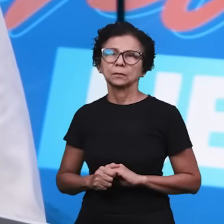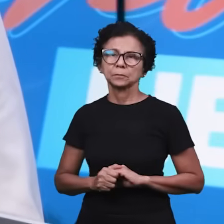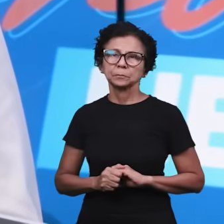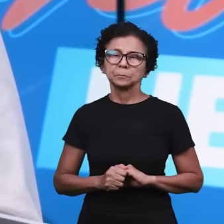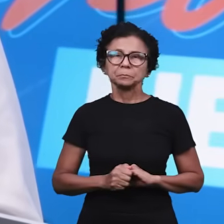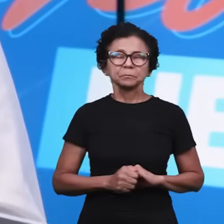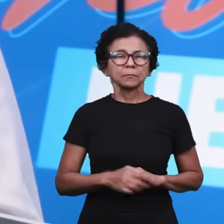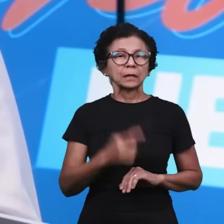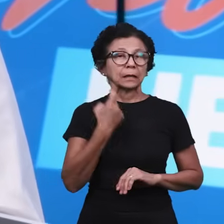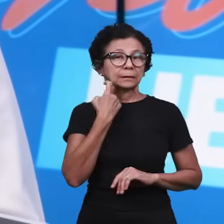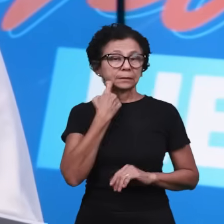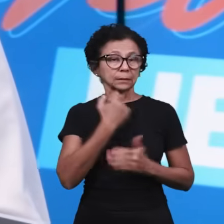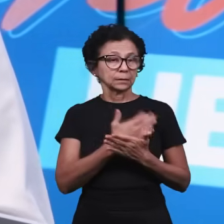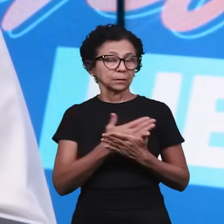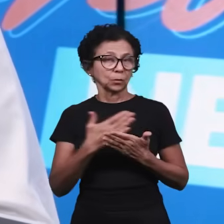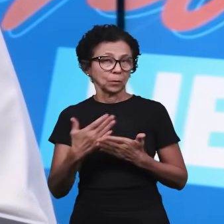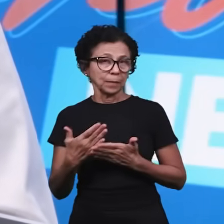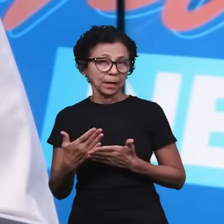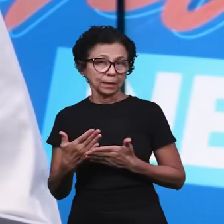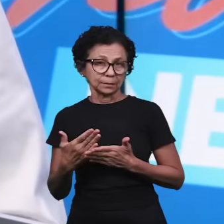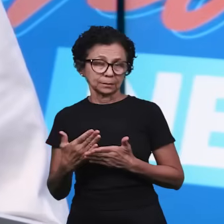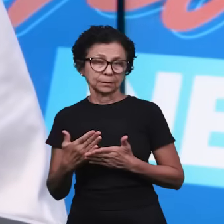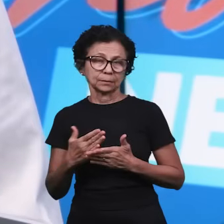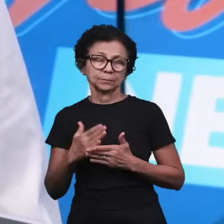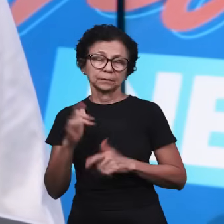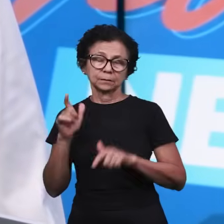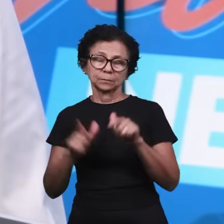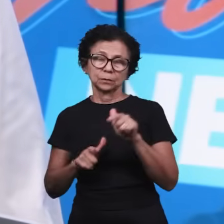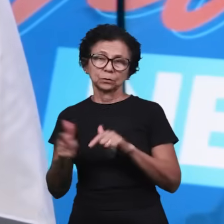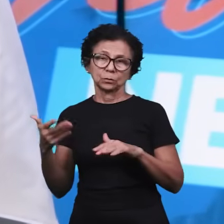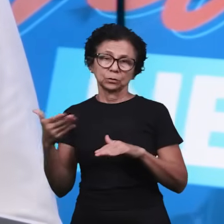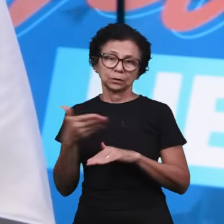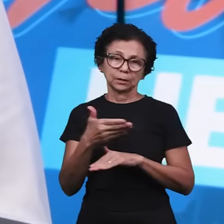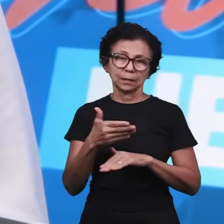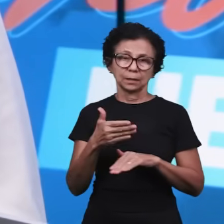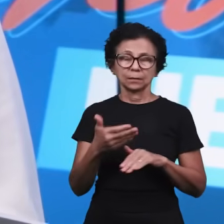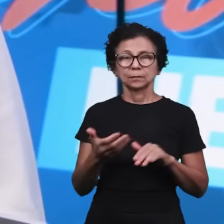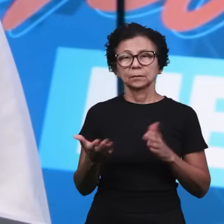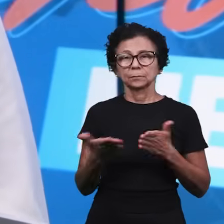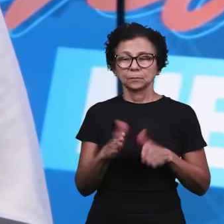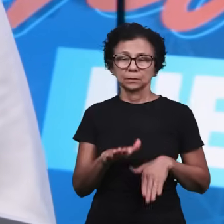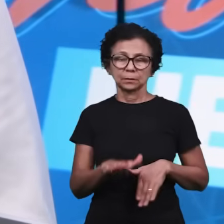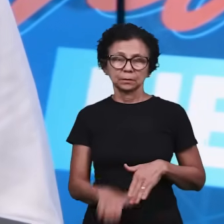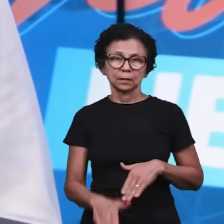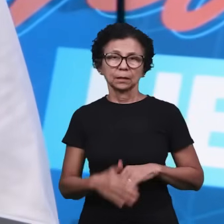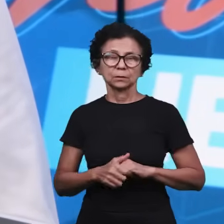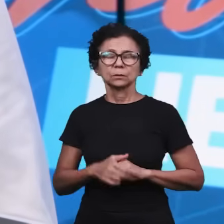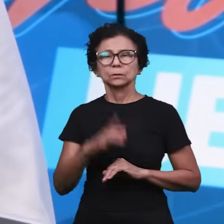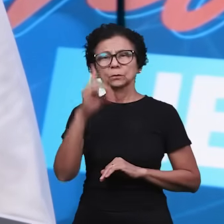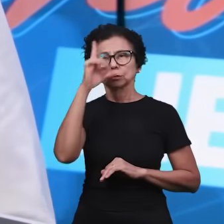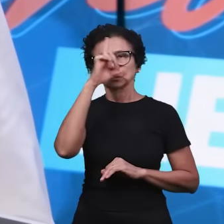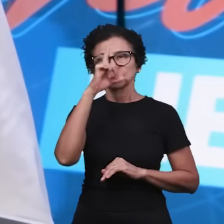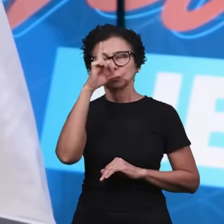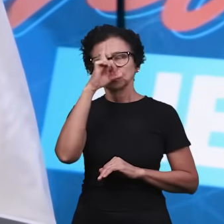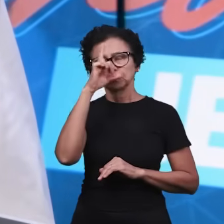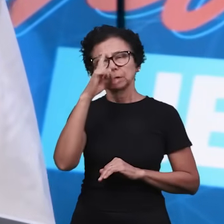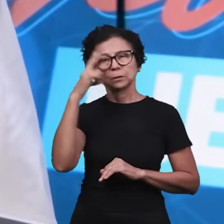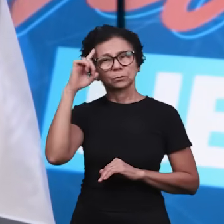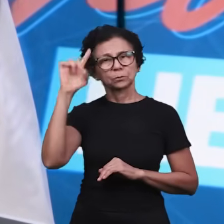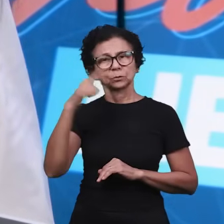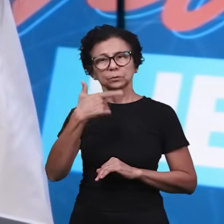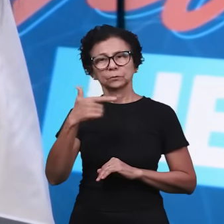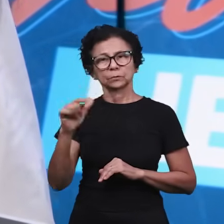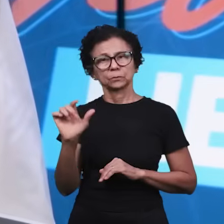a recepção dos irmãos começa na sexta-feira, dia 26 de junho, na parte da tarde. O encerramento será no domingo,